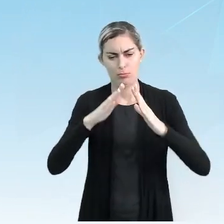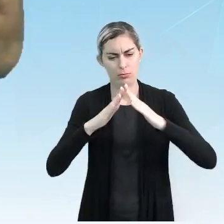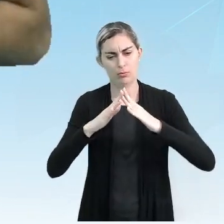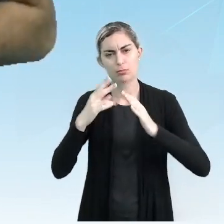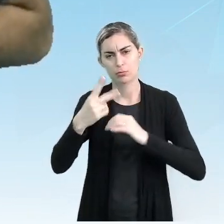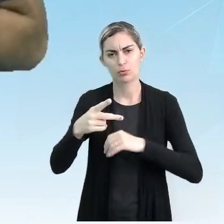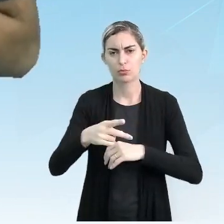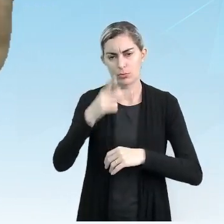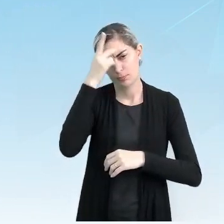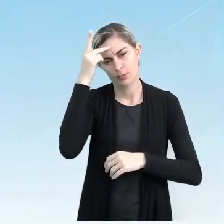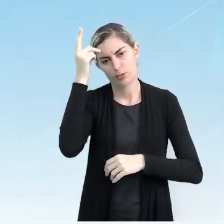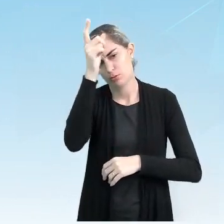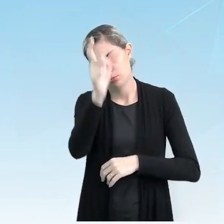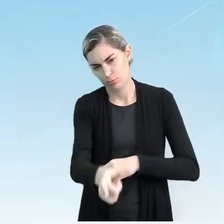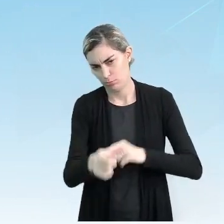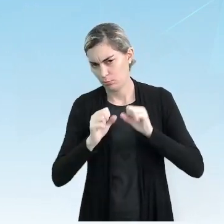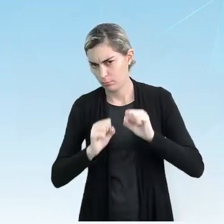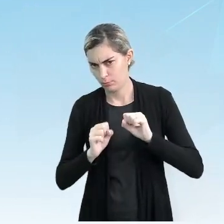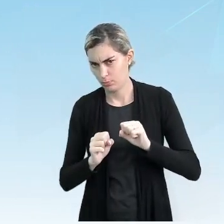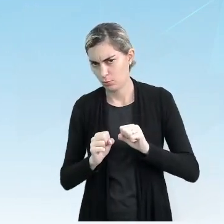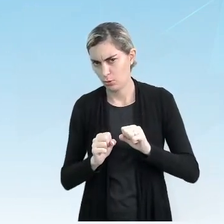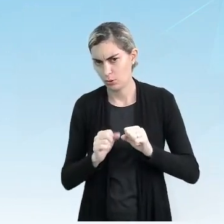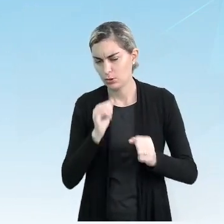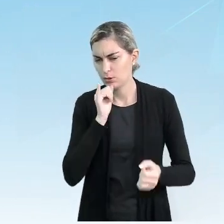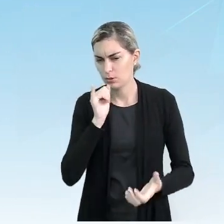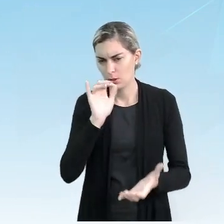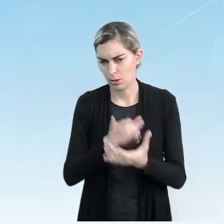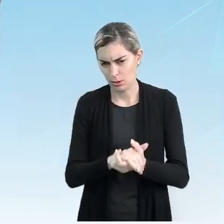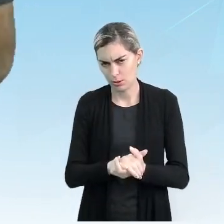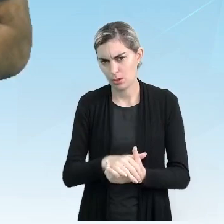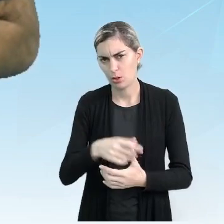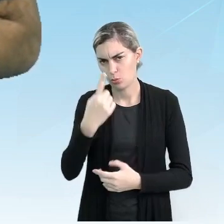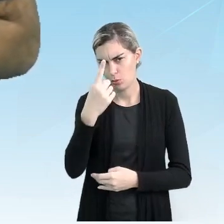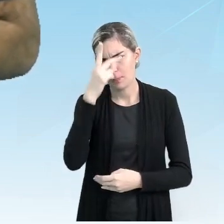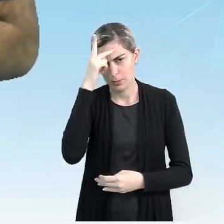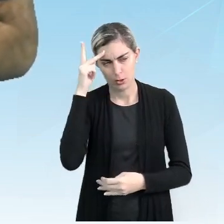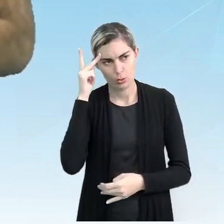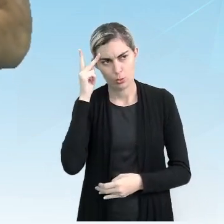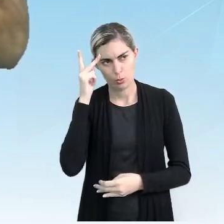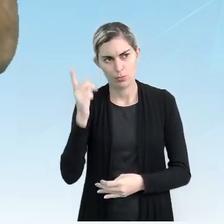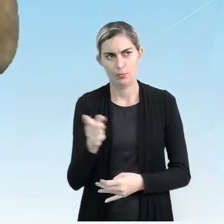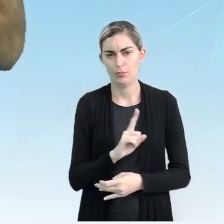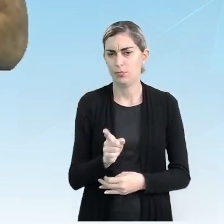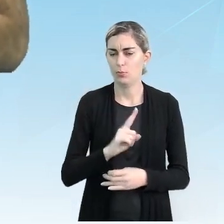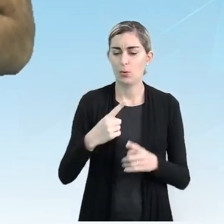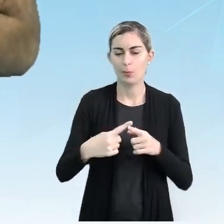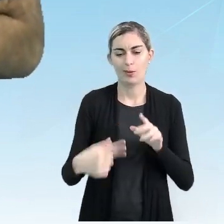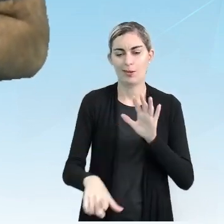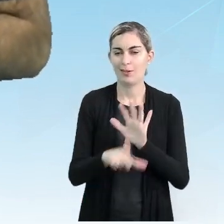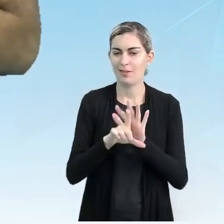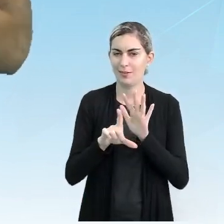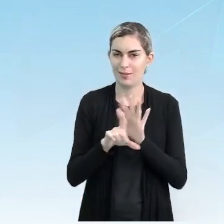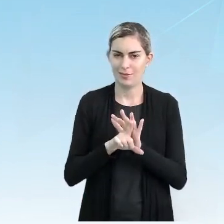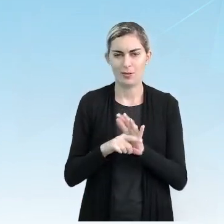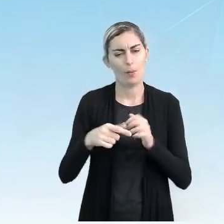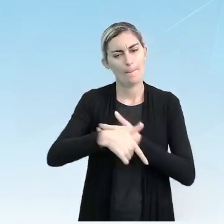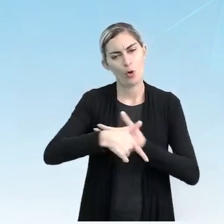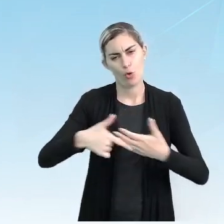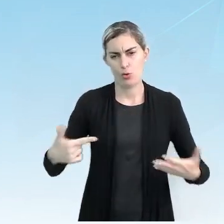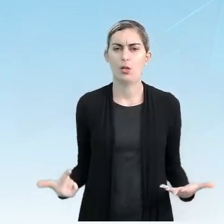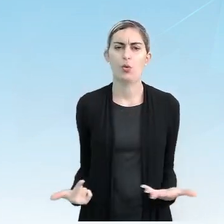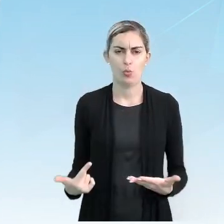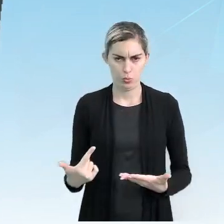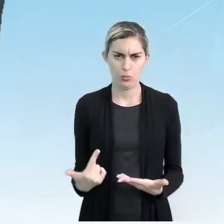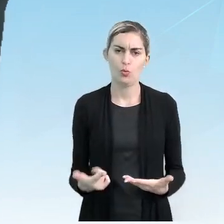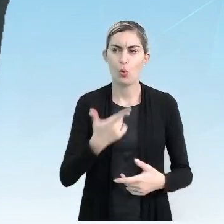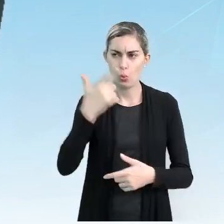o indivíduo, por exemplo, ele pode estar casado com mais de uma pessoa? Não. Porque é a moral do teu país. Porque a moral... Mas em outros países,